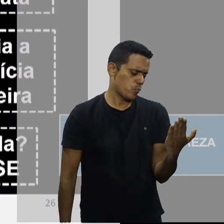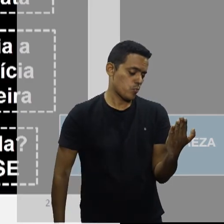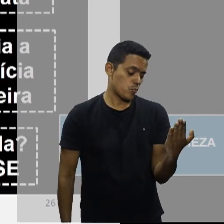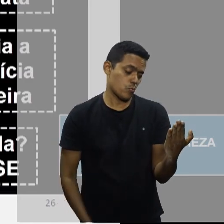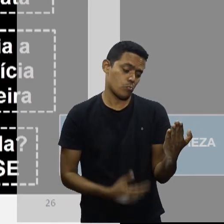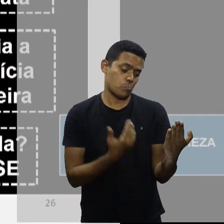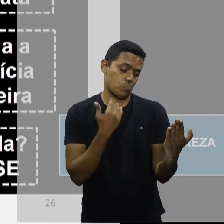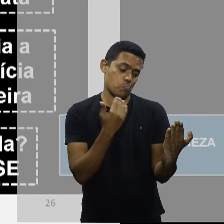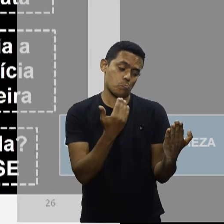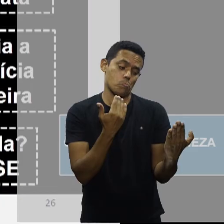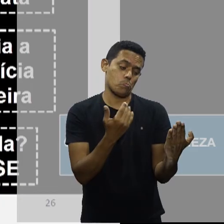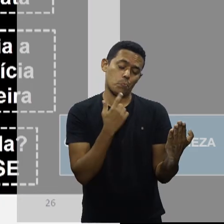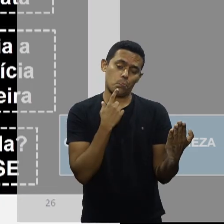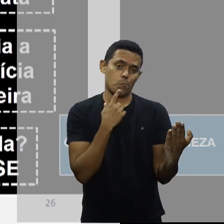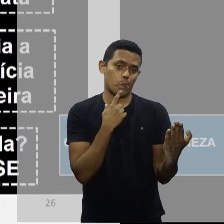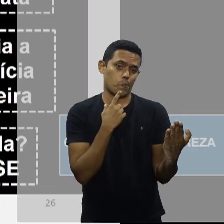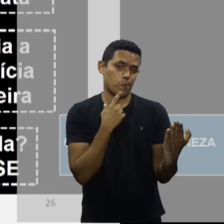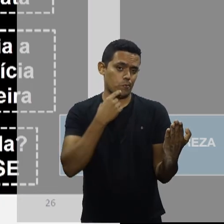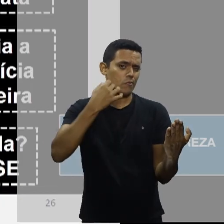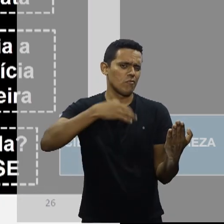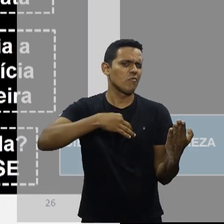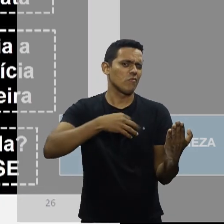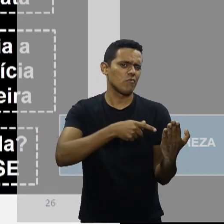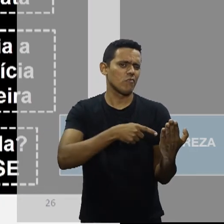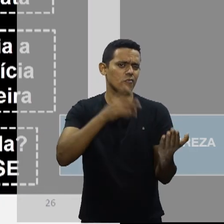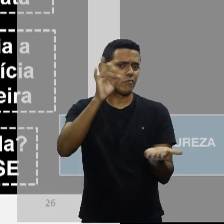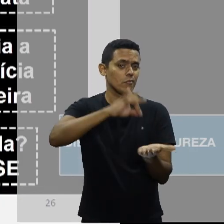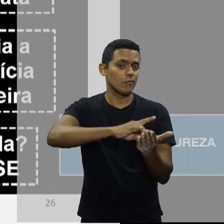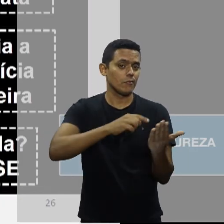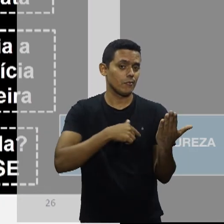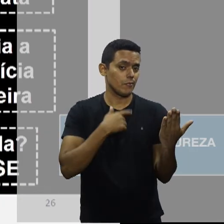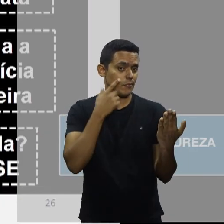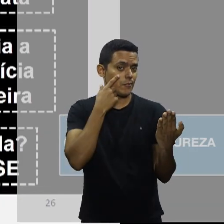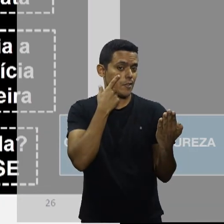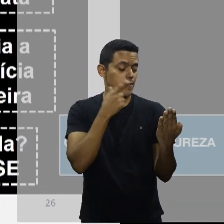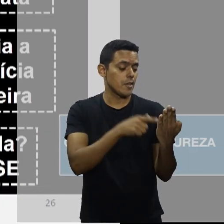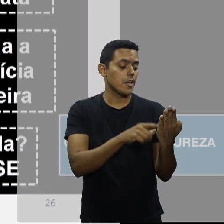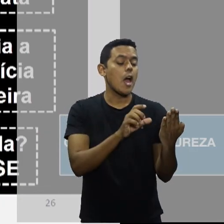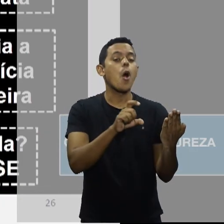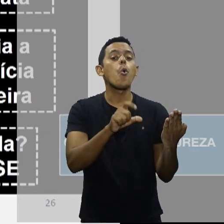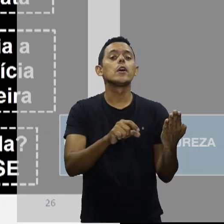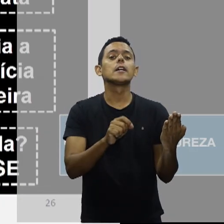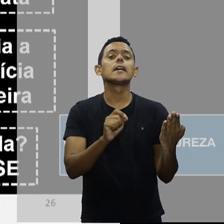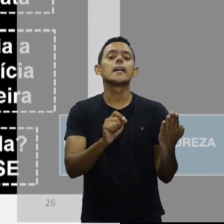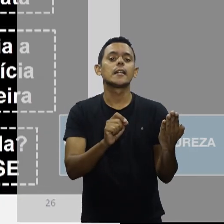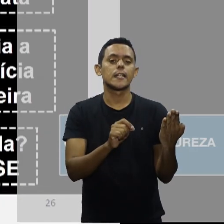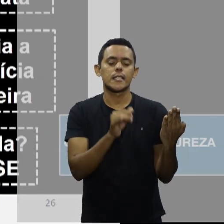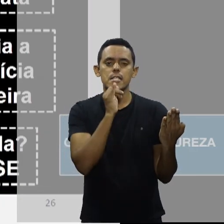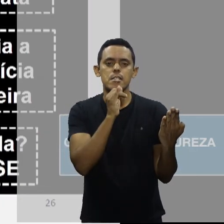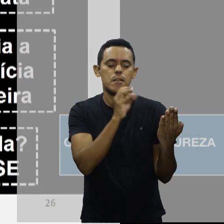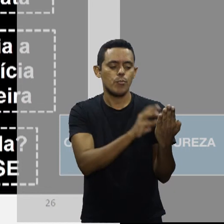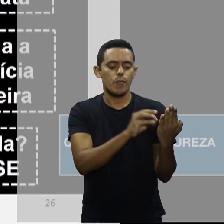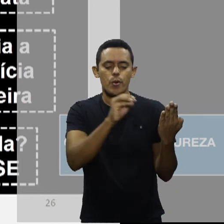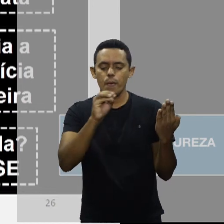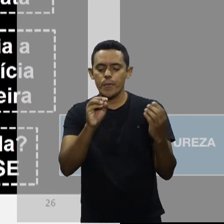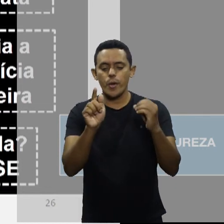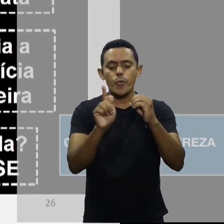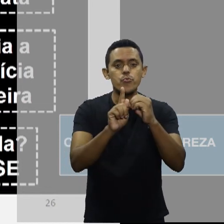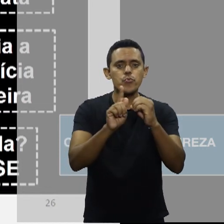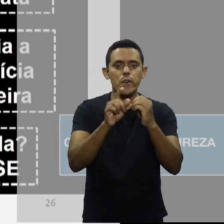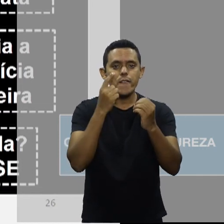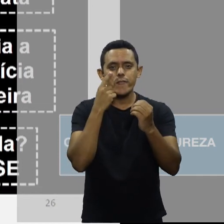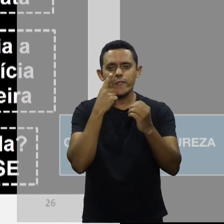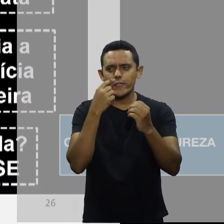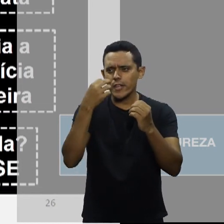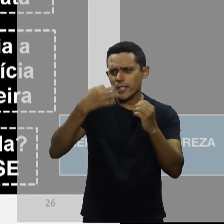vê a notícia no final tem a fonte você vai né pesquisa lá no google se aquela informação é falsa ou não